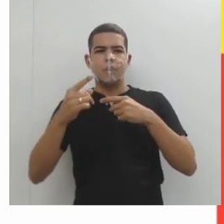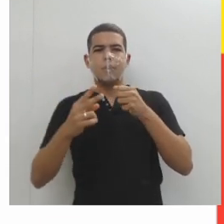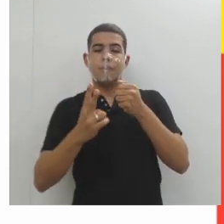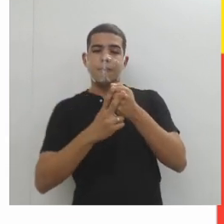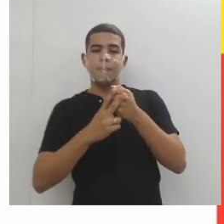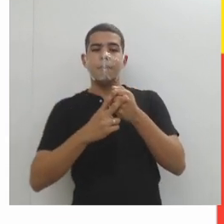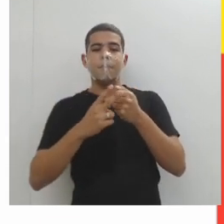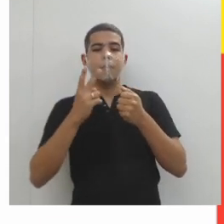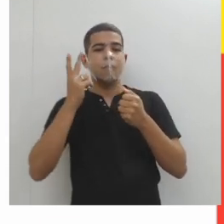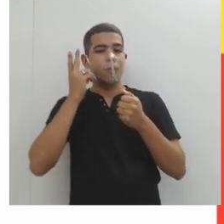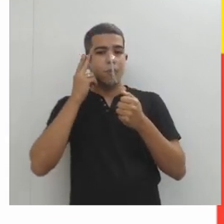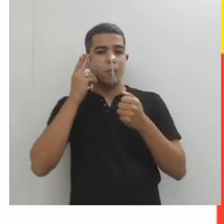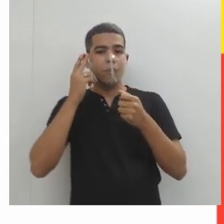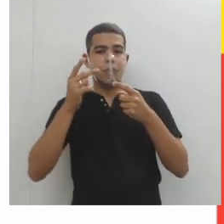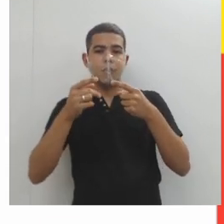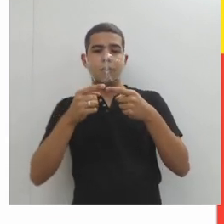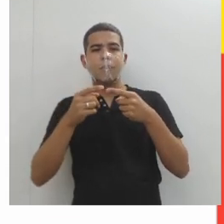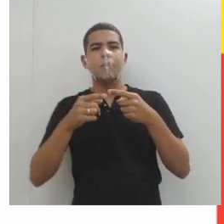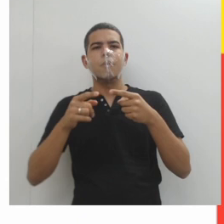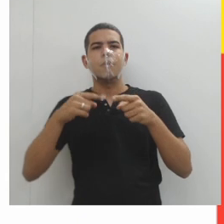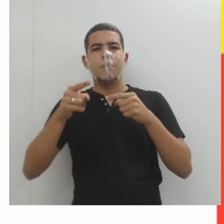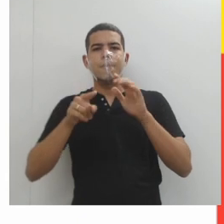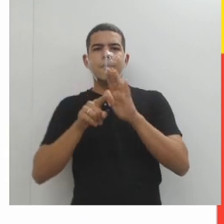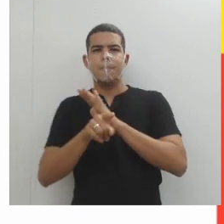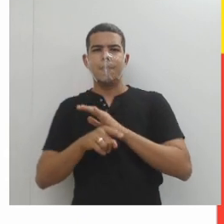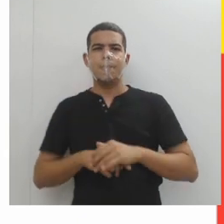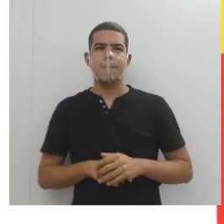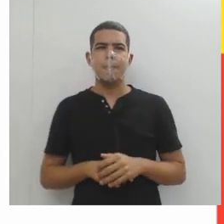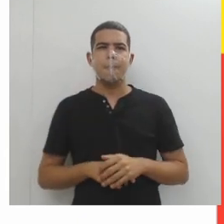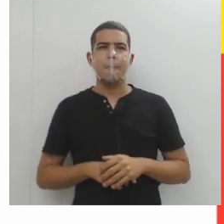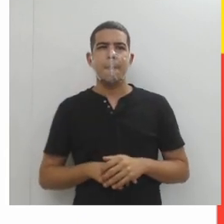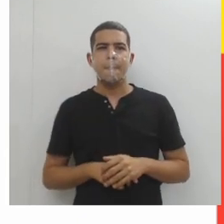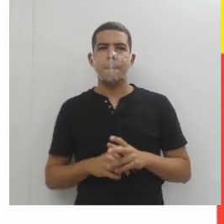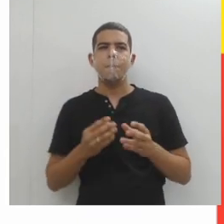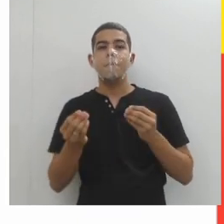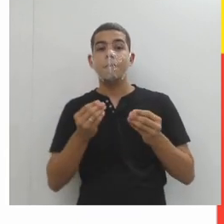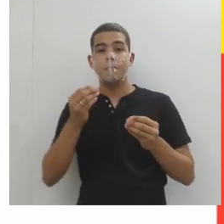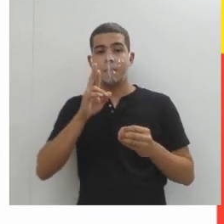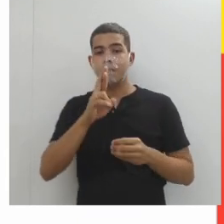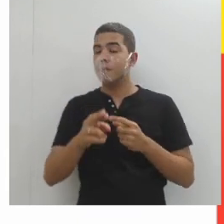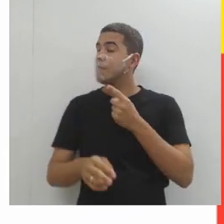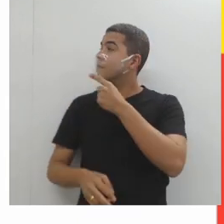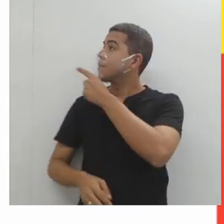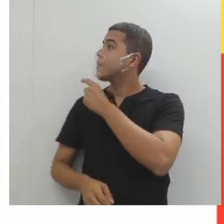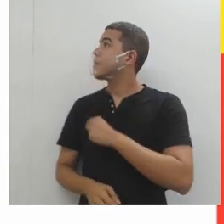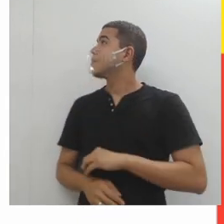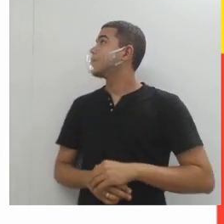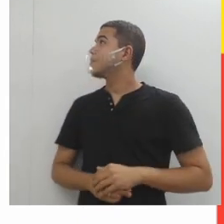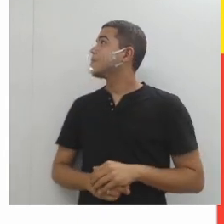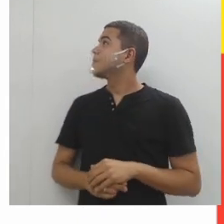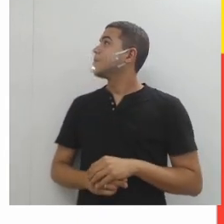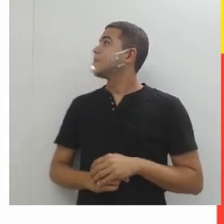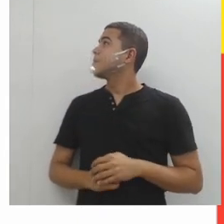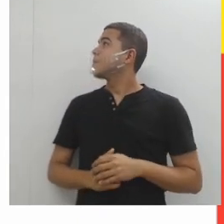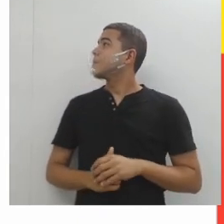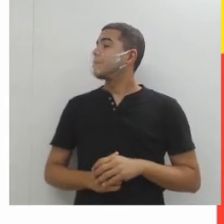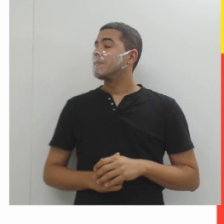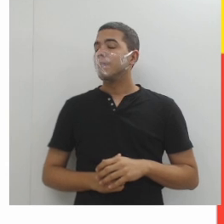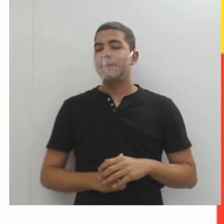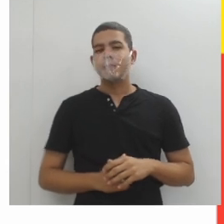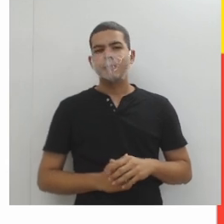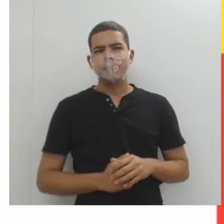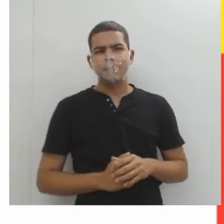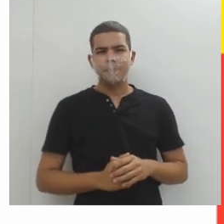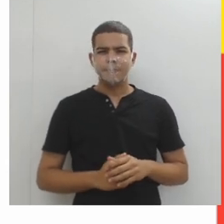interrogação. Observa como é que ficou a pergunta, repete comigo aí de casa, tá? Has he studied Greek? Has he studied Greek?